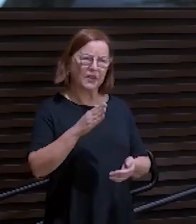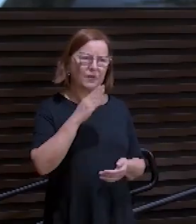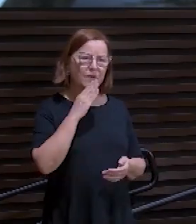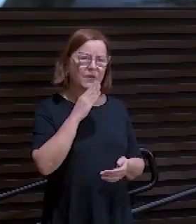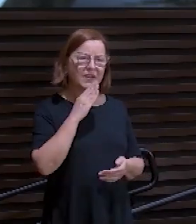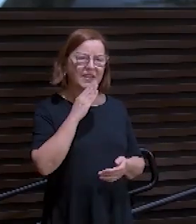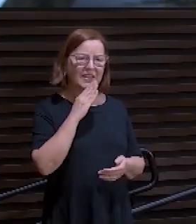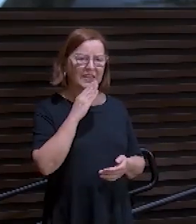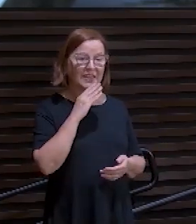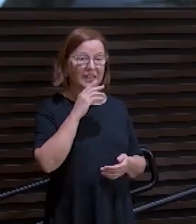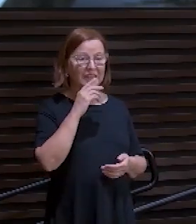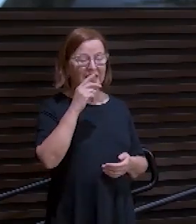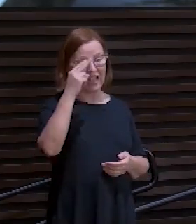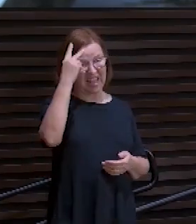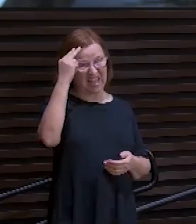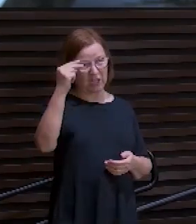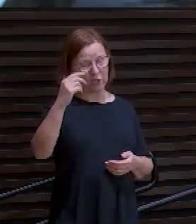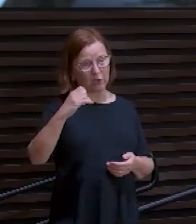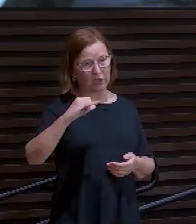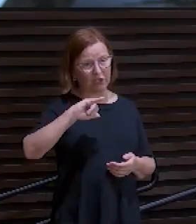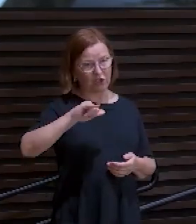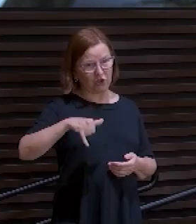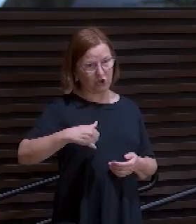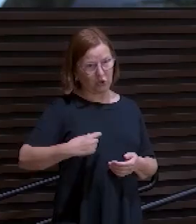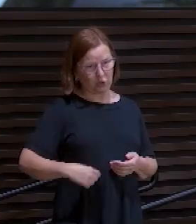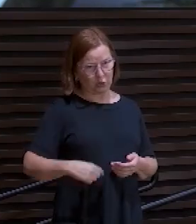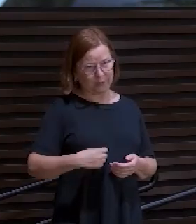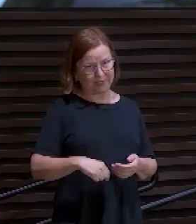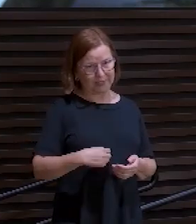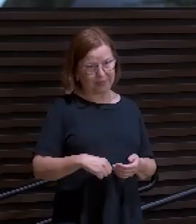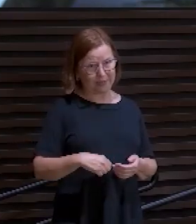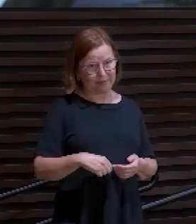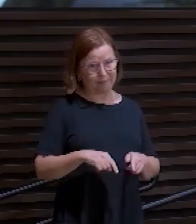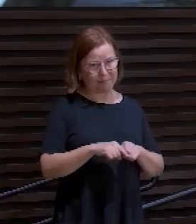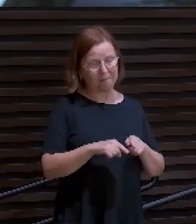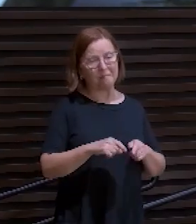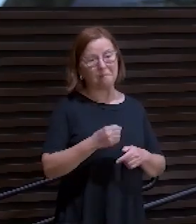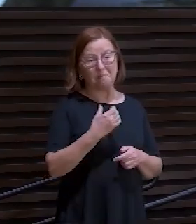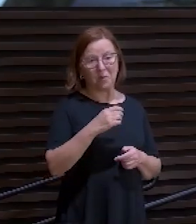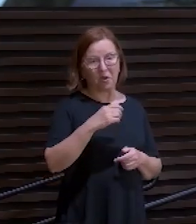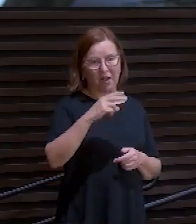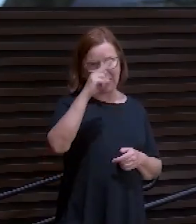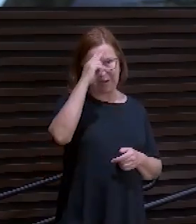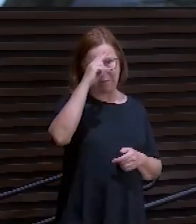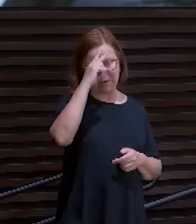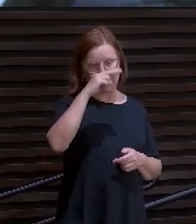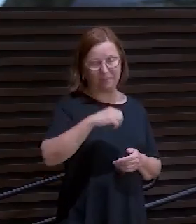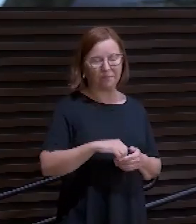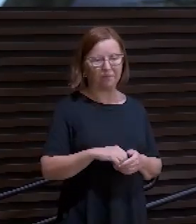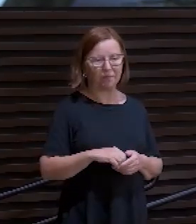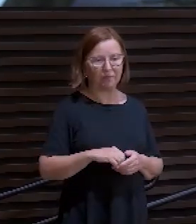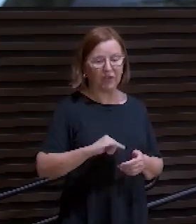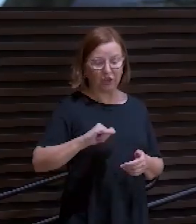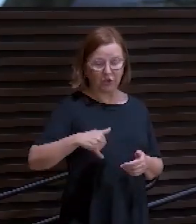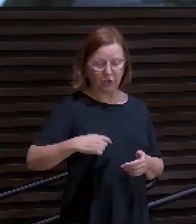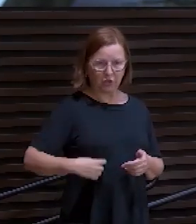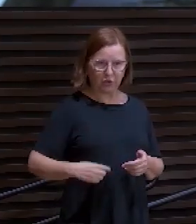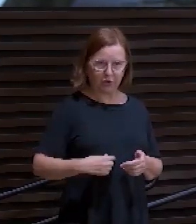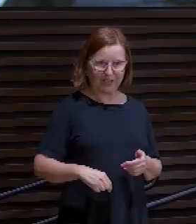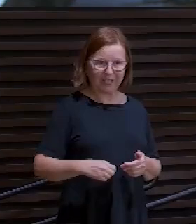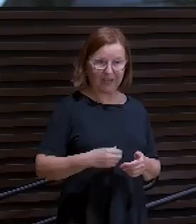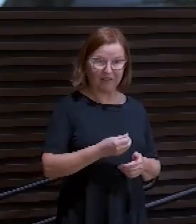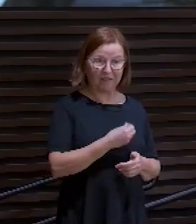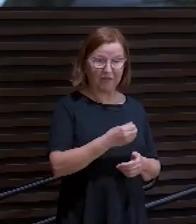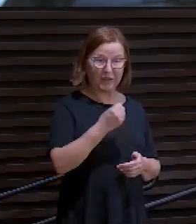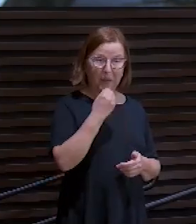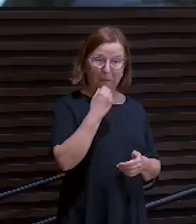de José, mas é sempre bom lembrar. José vivia bem na casa dos seus pais. Ele era